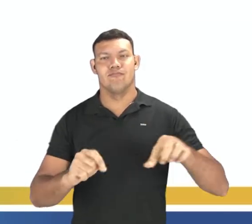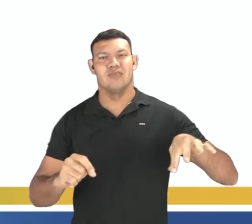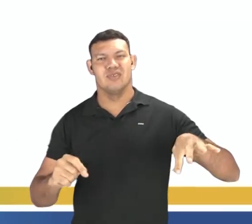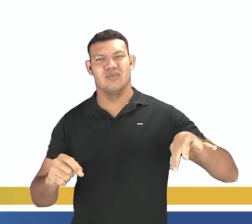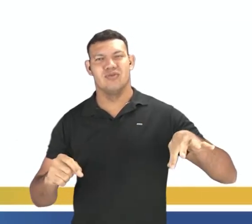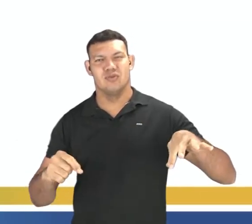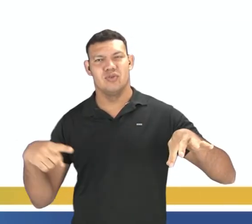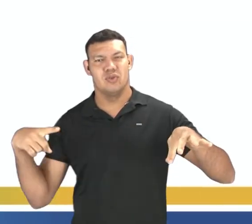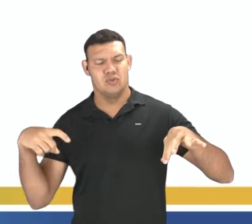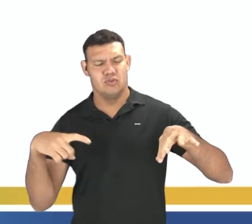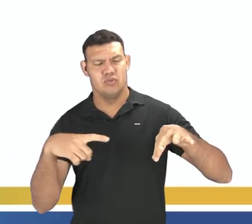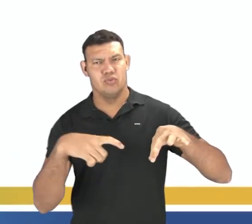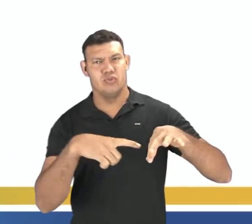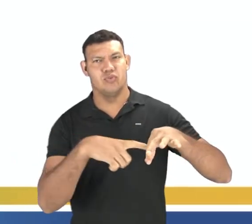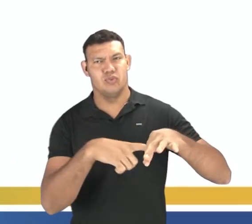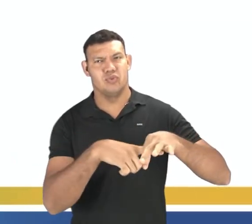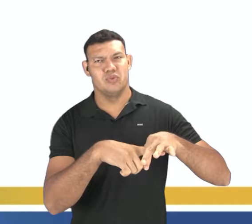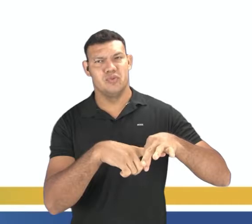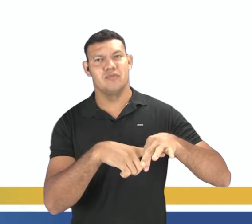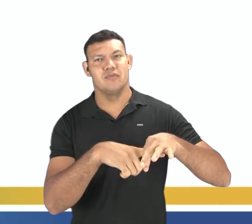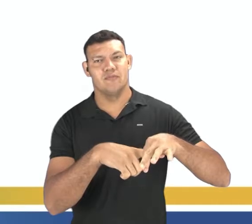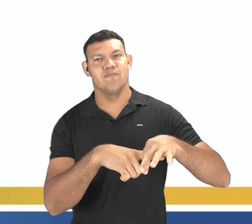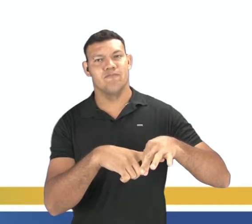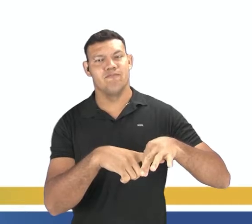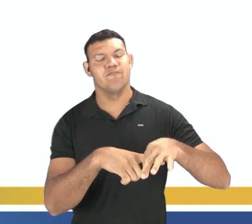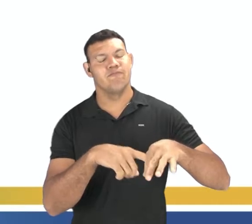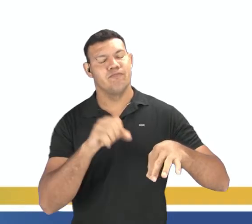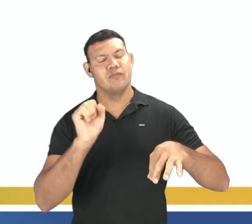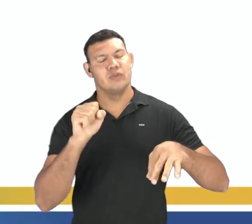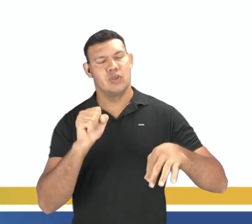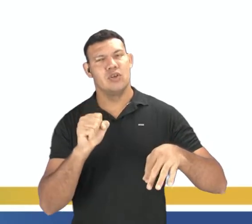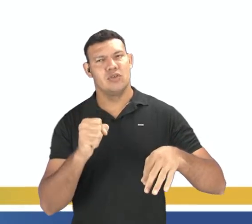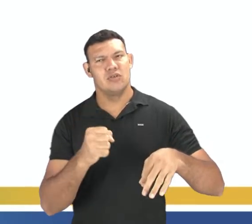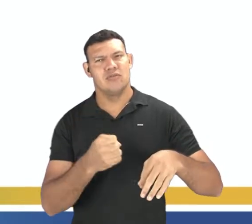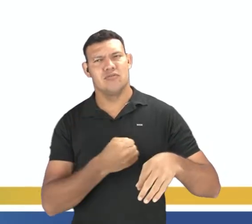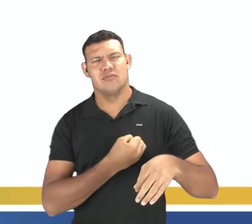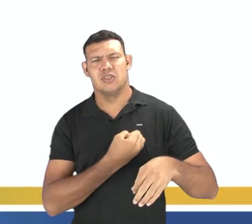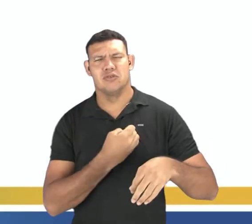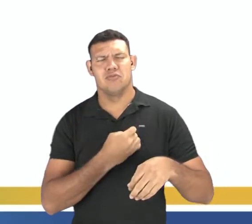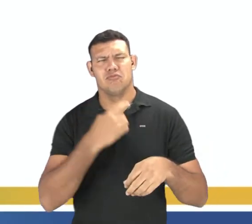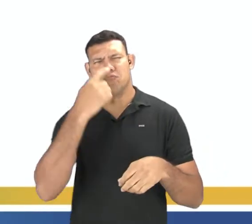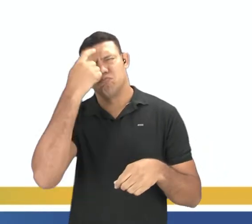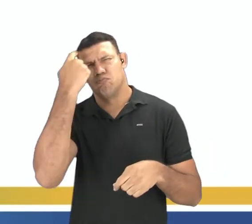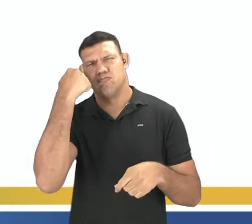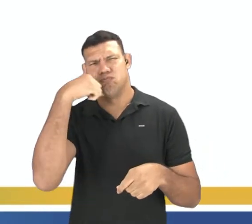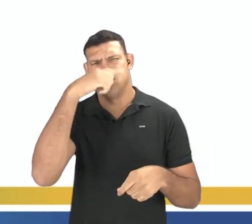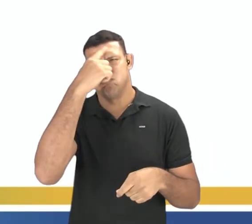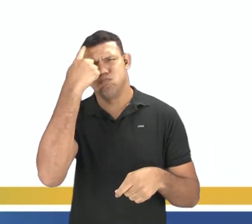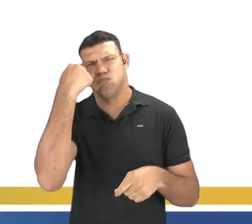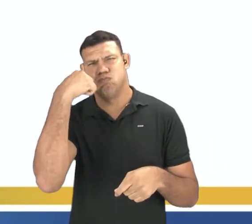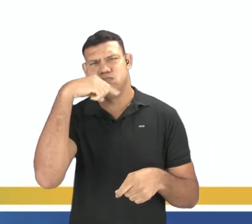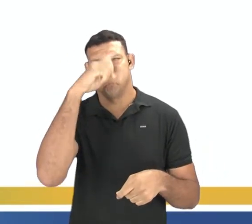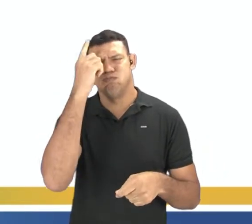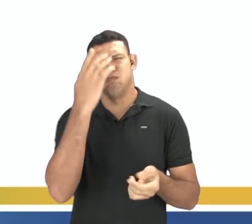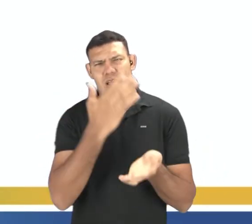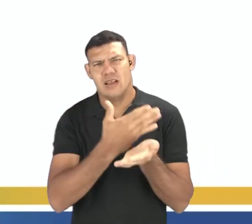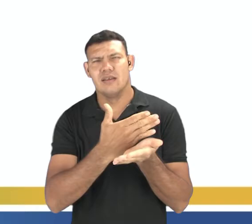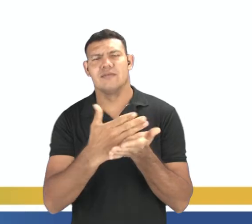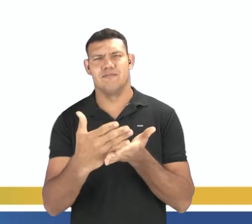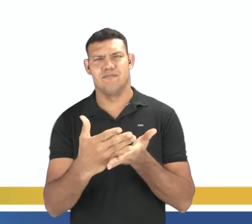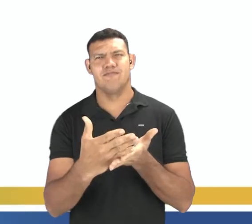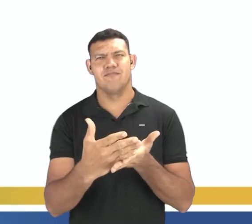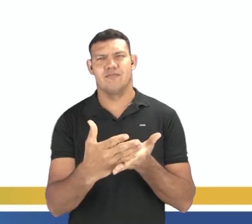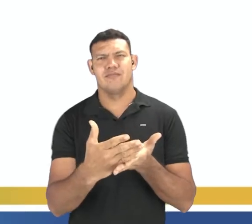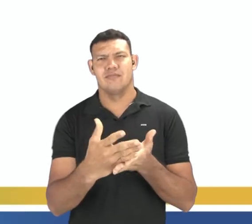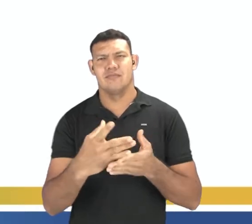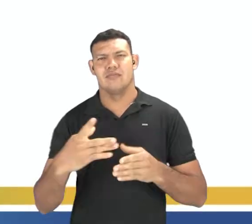o colo do útero, no qual eles podem sobreviver por muitas horas. Então, desde lá do início,